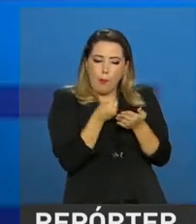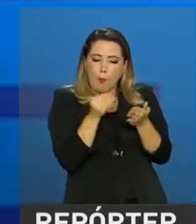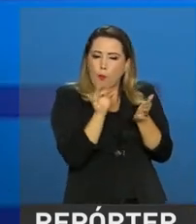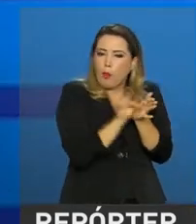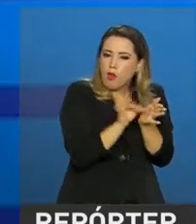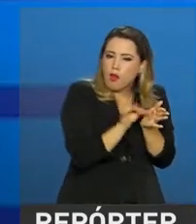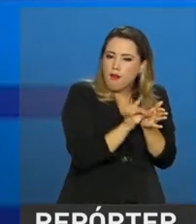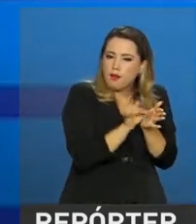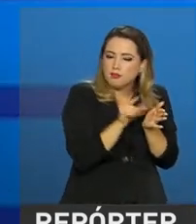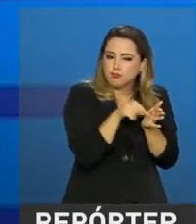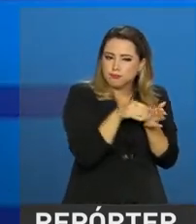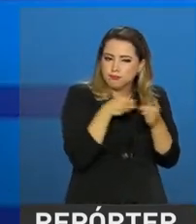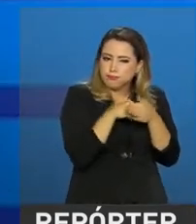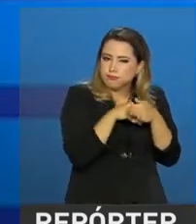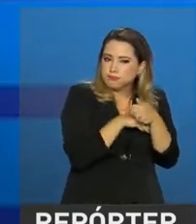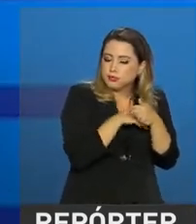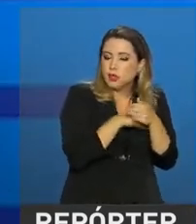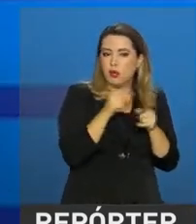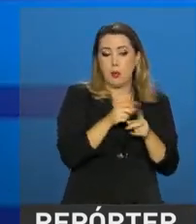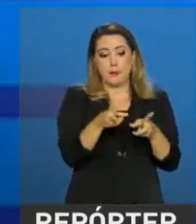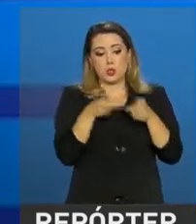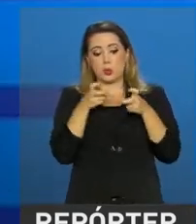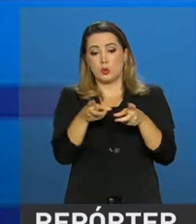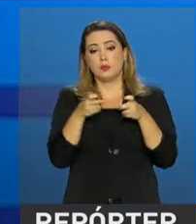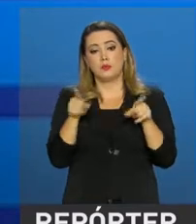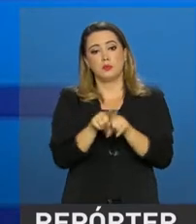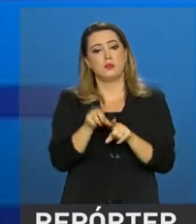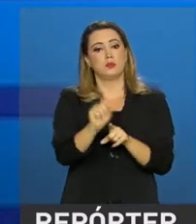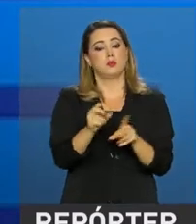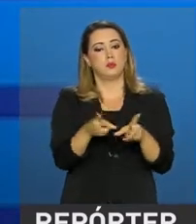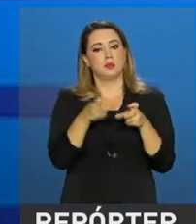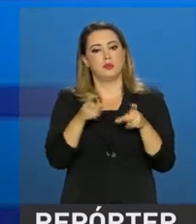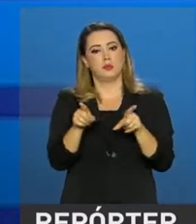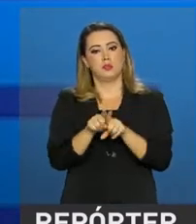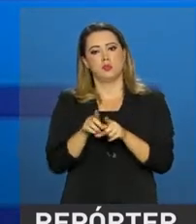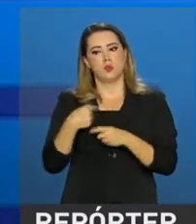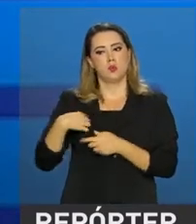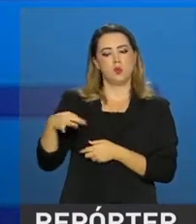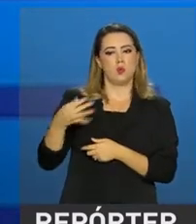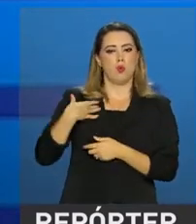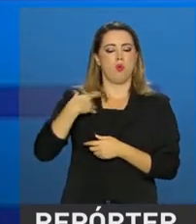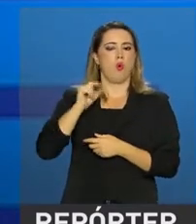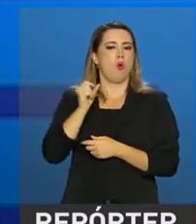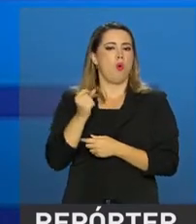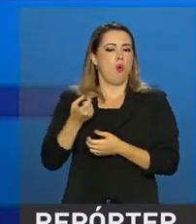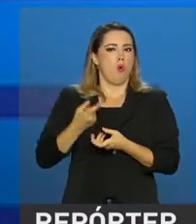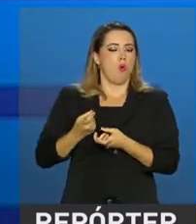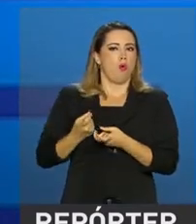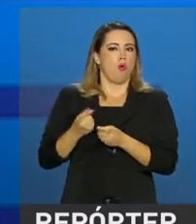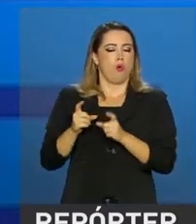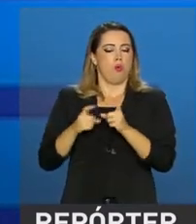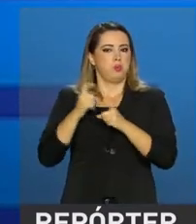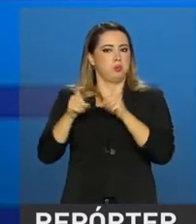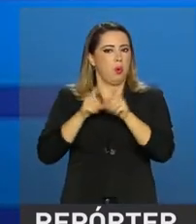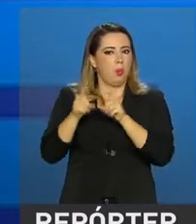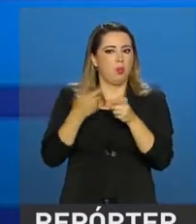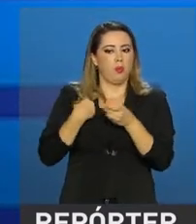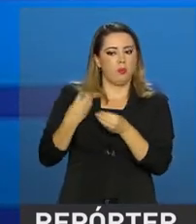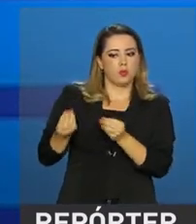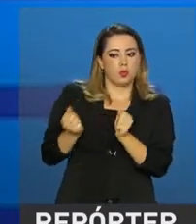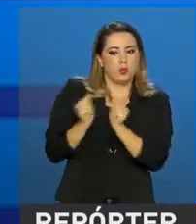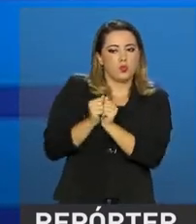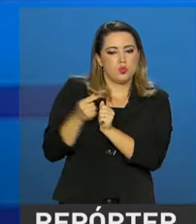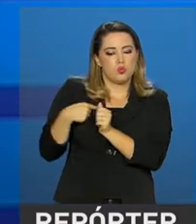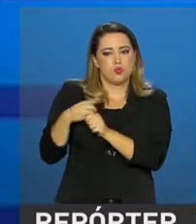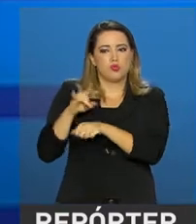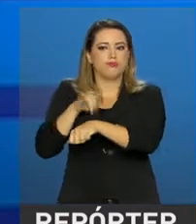mão, aquela pessoa que foi detectada com um aparelho eletrônico indo ao banheiro, todas essas situações, né, são